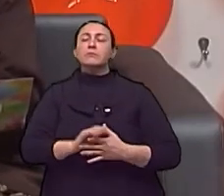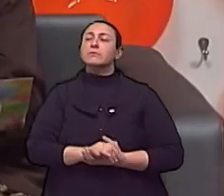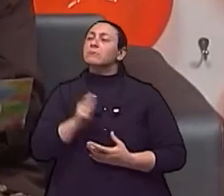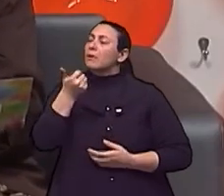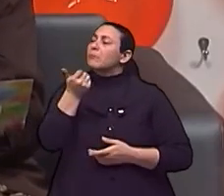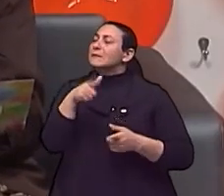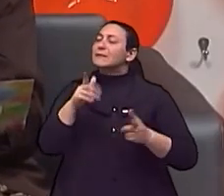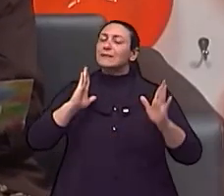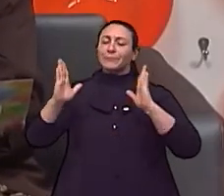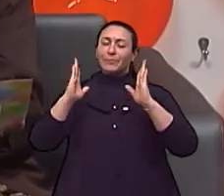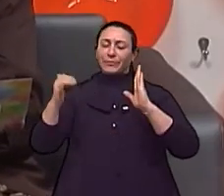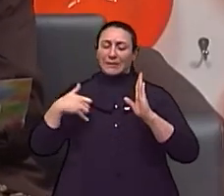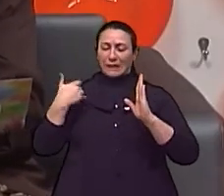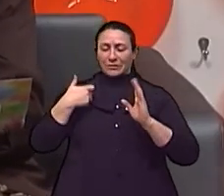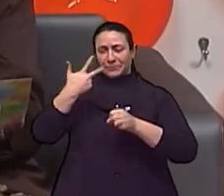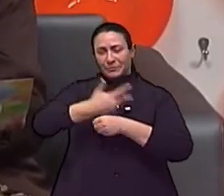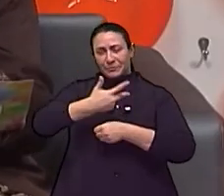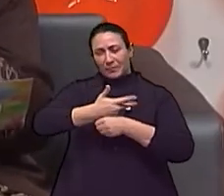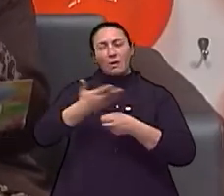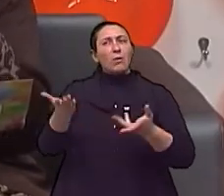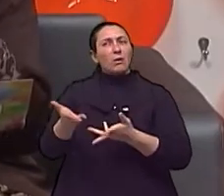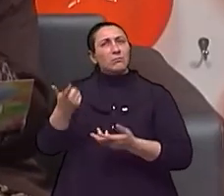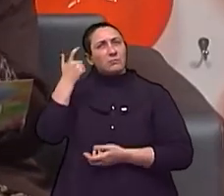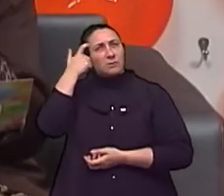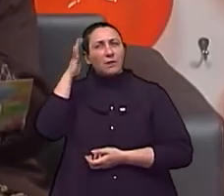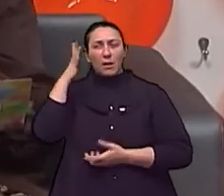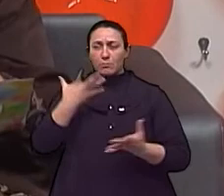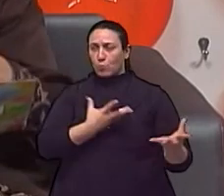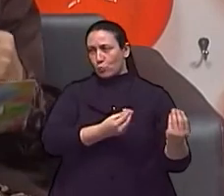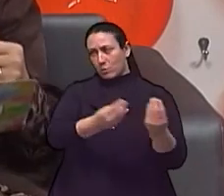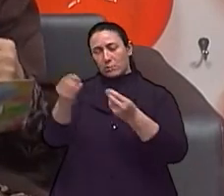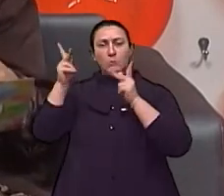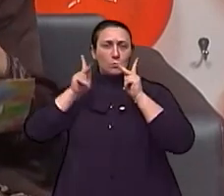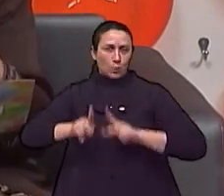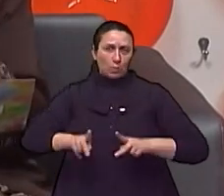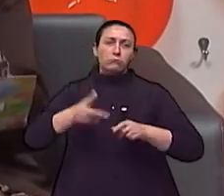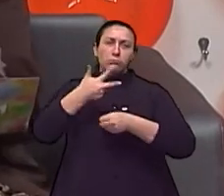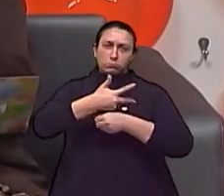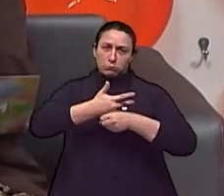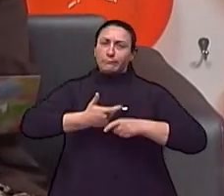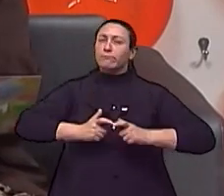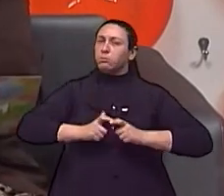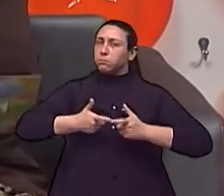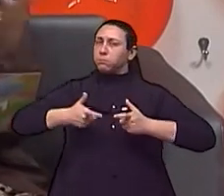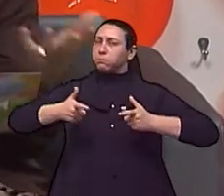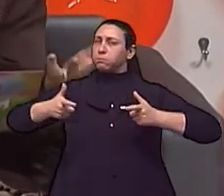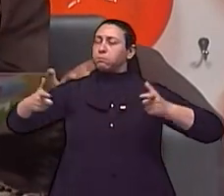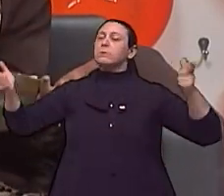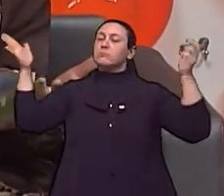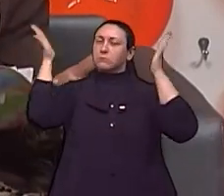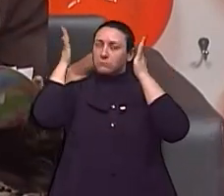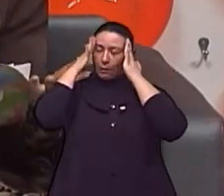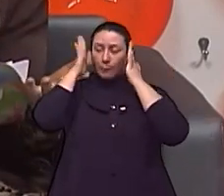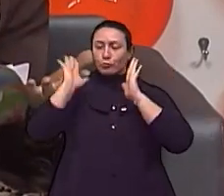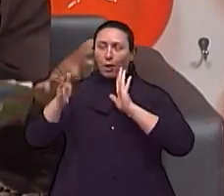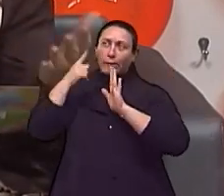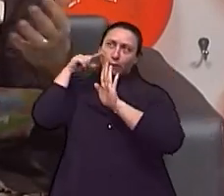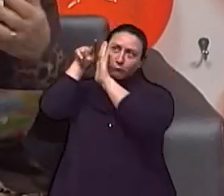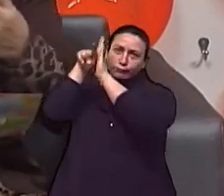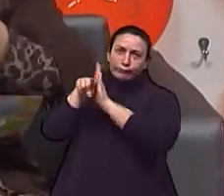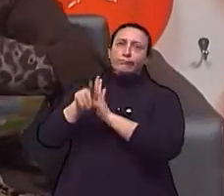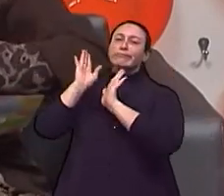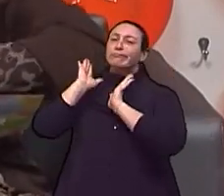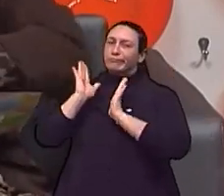faixa etária vão pontuar isso né daí a gente vê assim a população idosa está aumentando significativamente nós sabemos pelas estatísticas